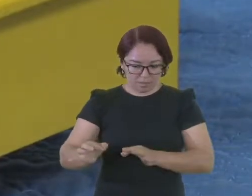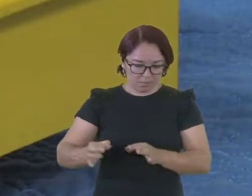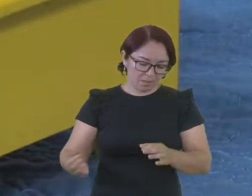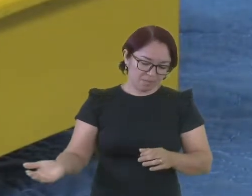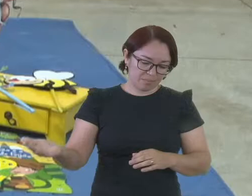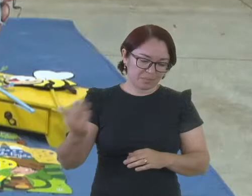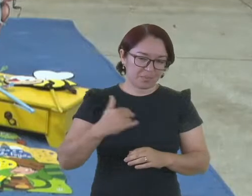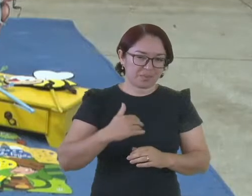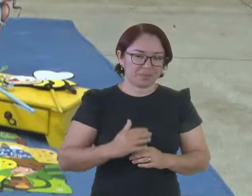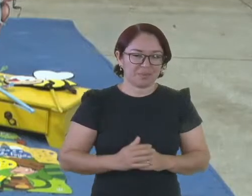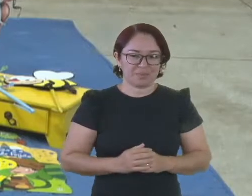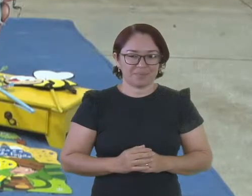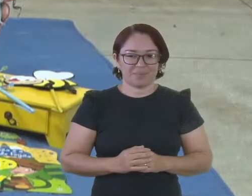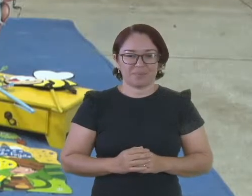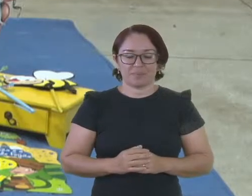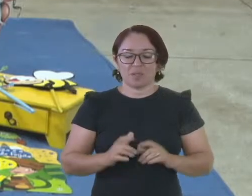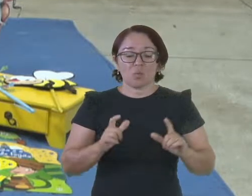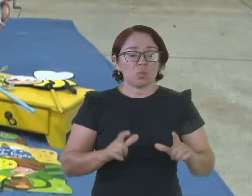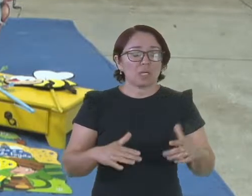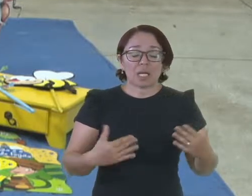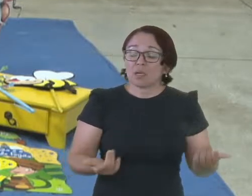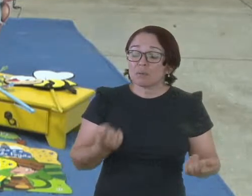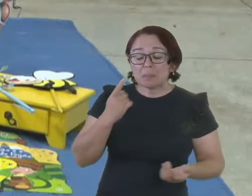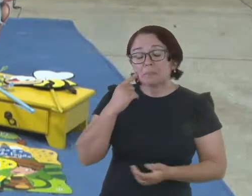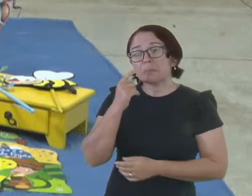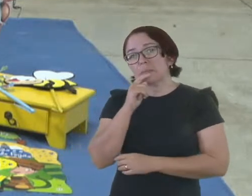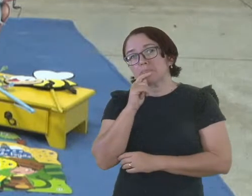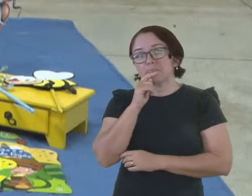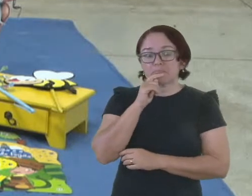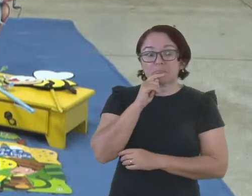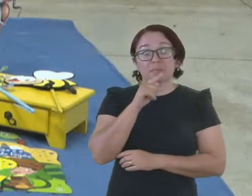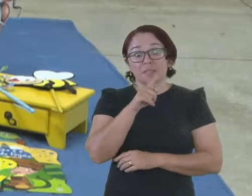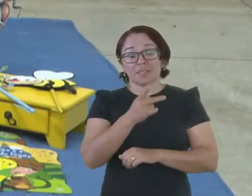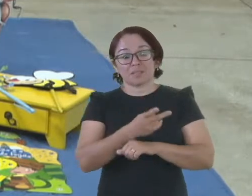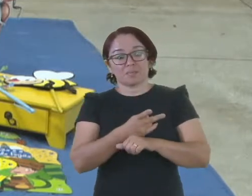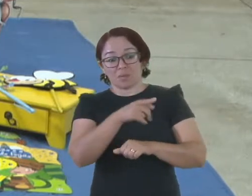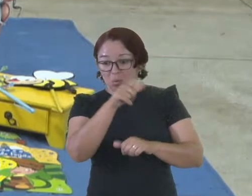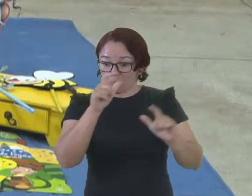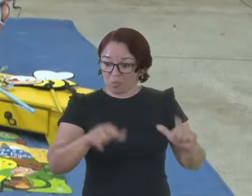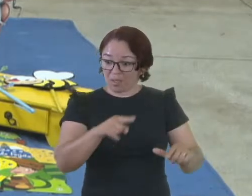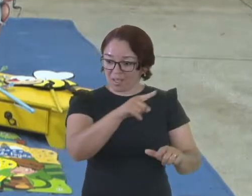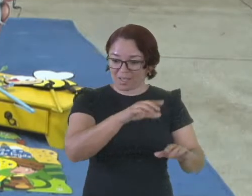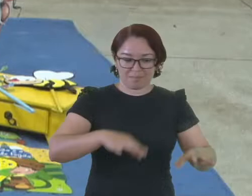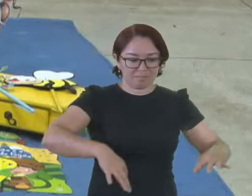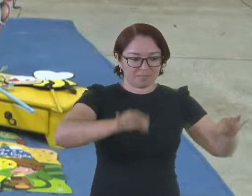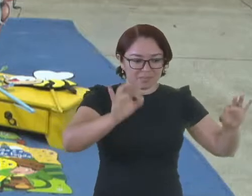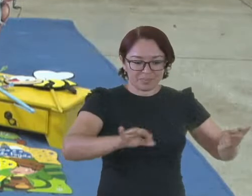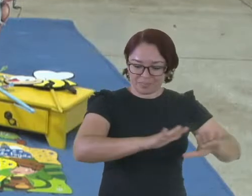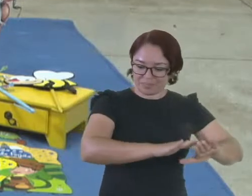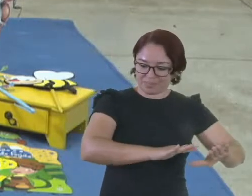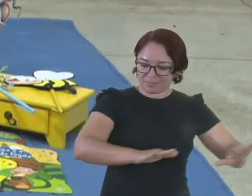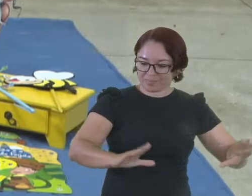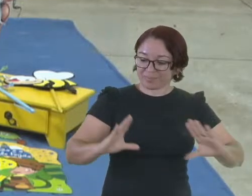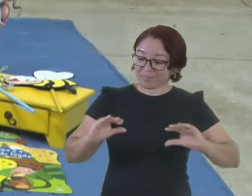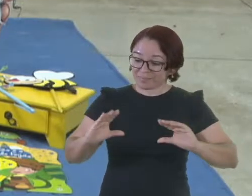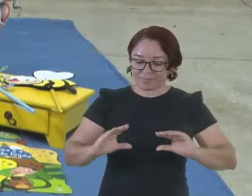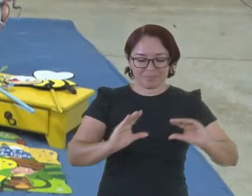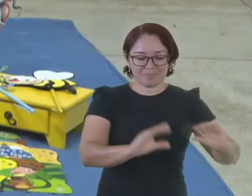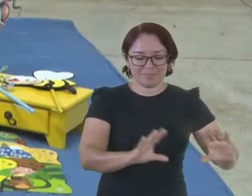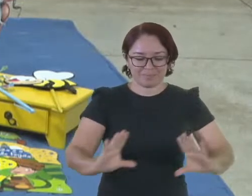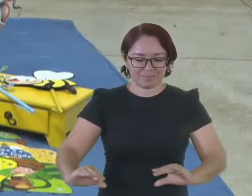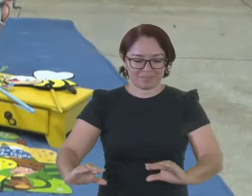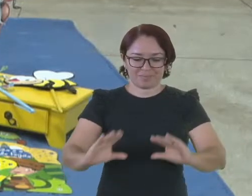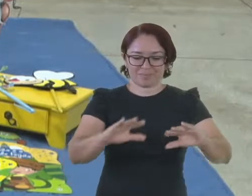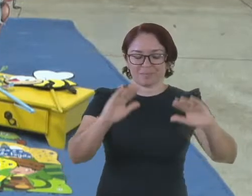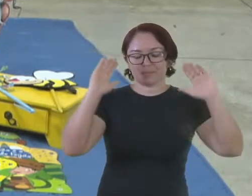um espaço vocês dois juntos. Vocês podem colocar tapete no chão, como está aqui, almofadas,